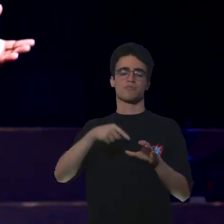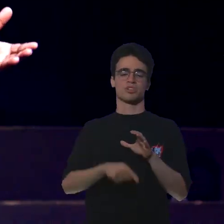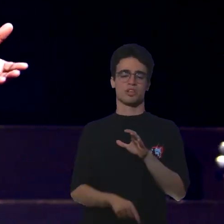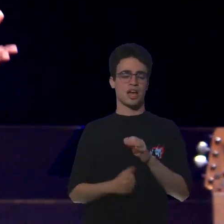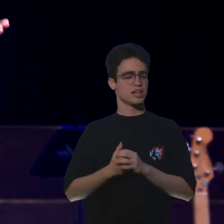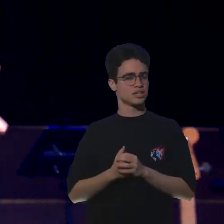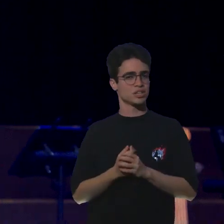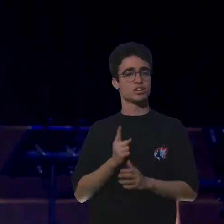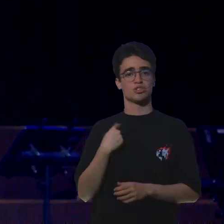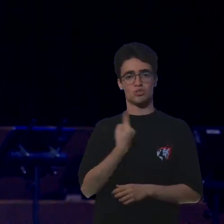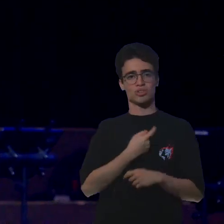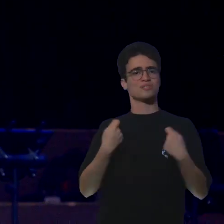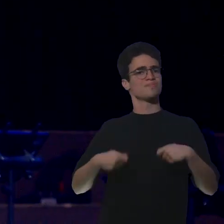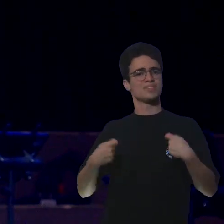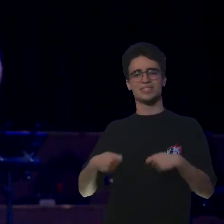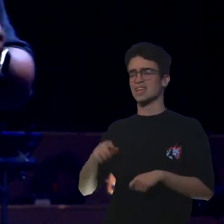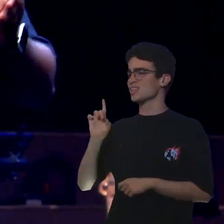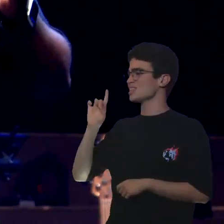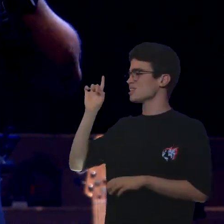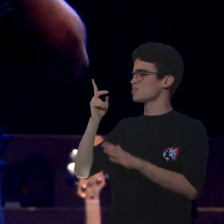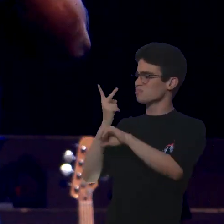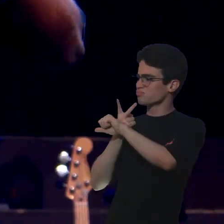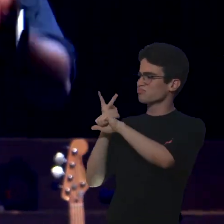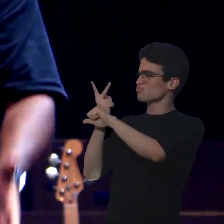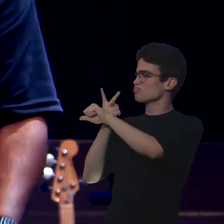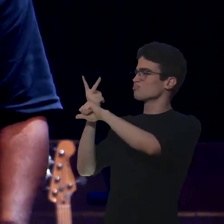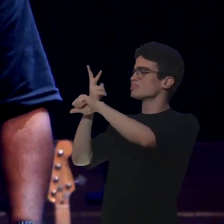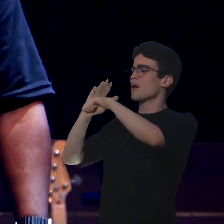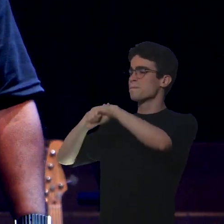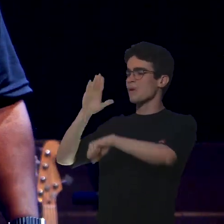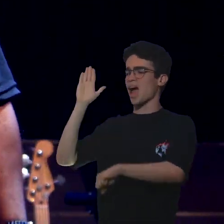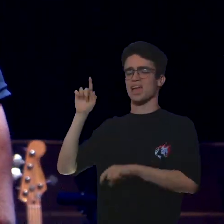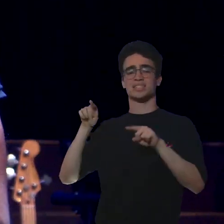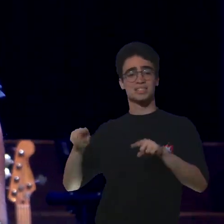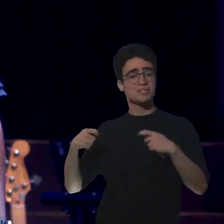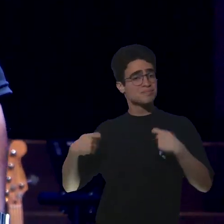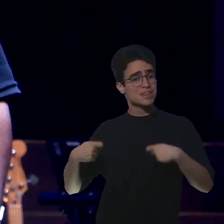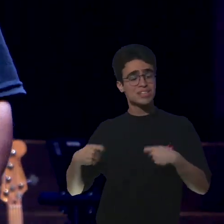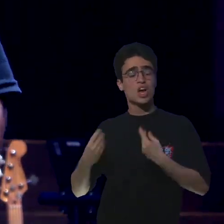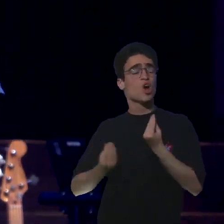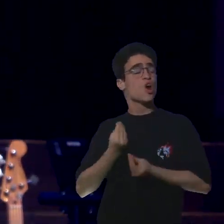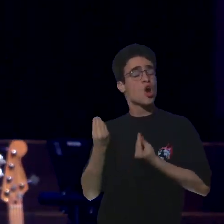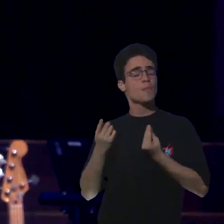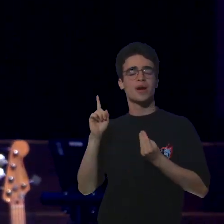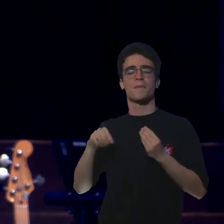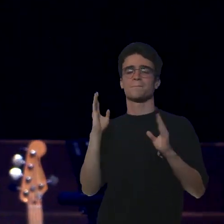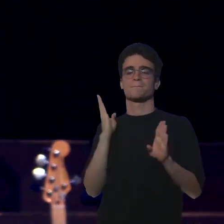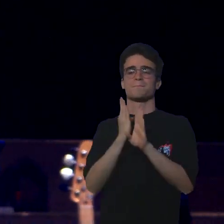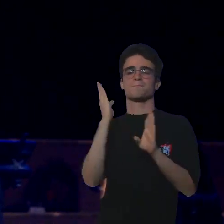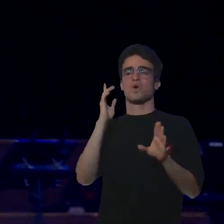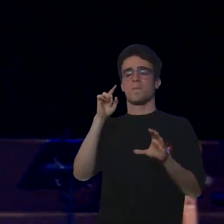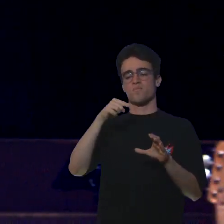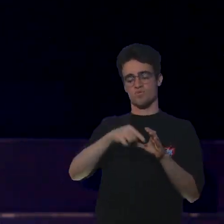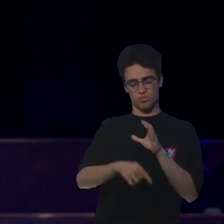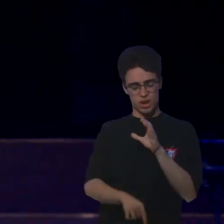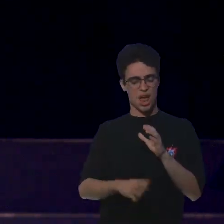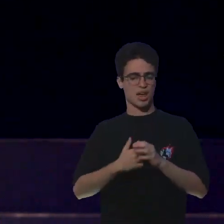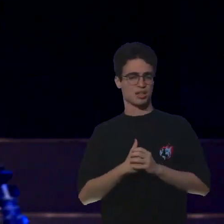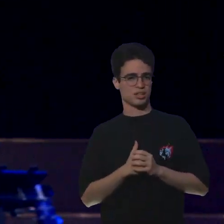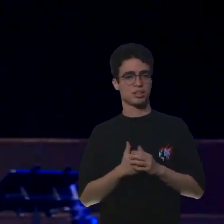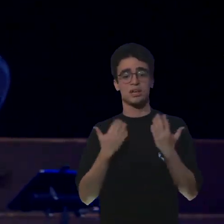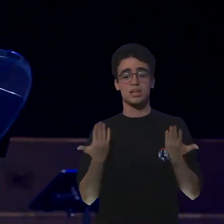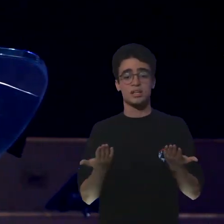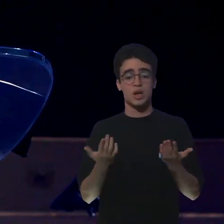precisa buscar mais ao Senhor. E isso precisa ser em profundidade. Em profundidade. E quando a